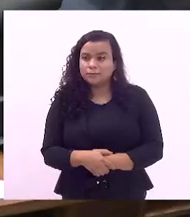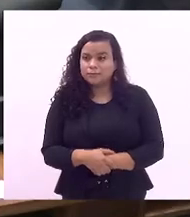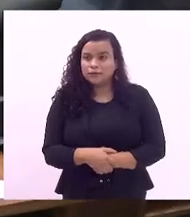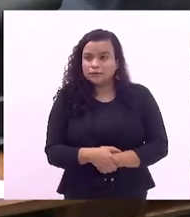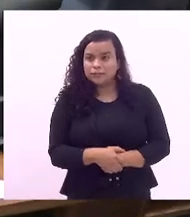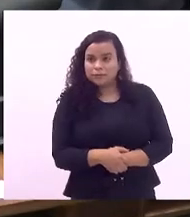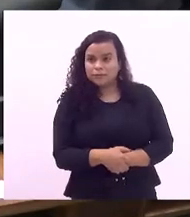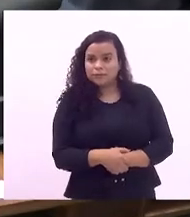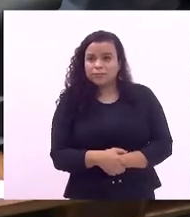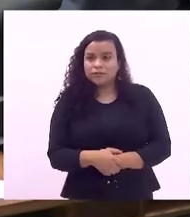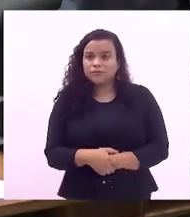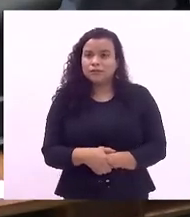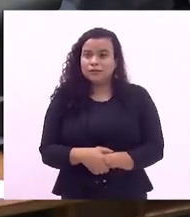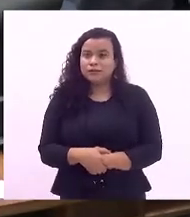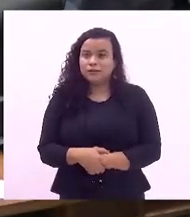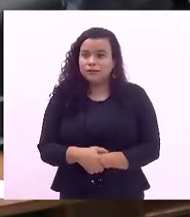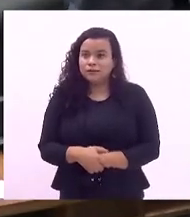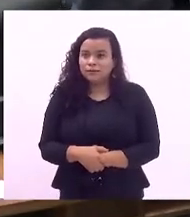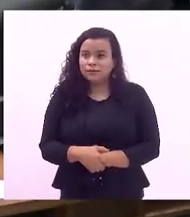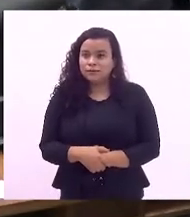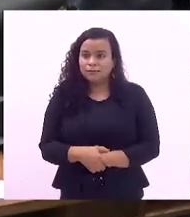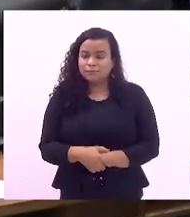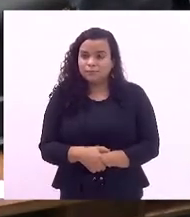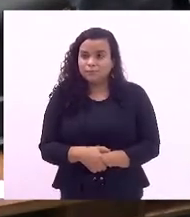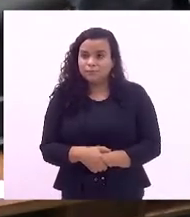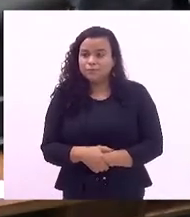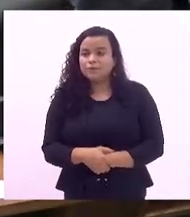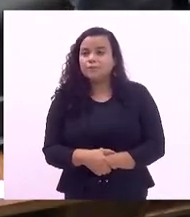festa continua mais um